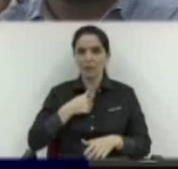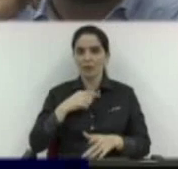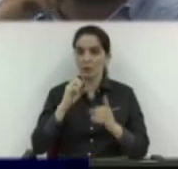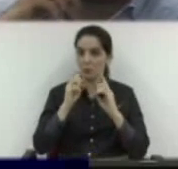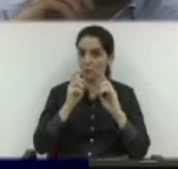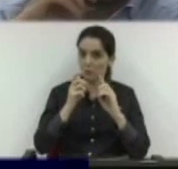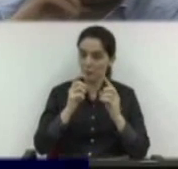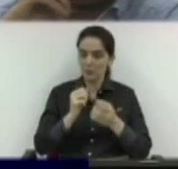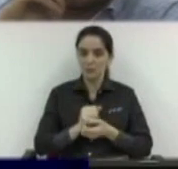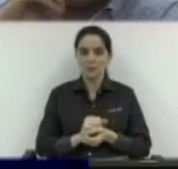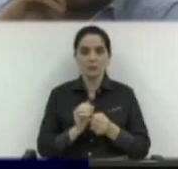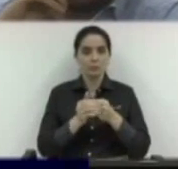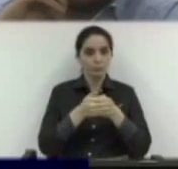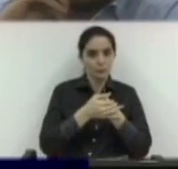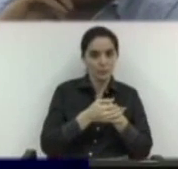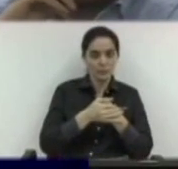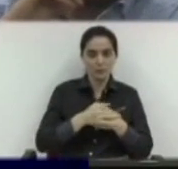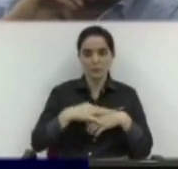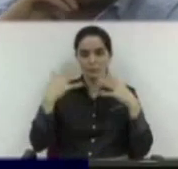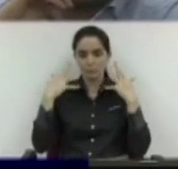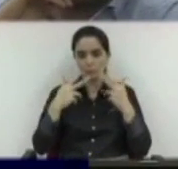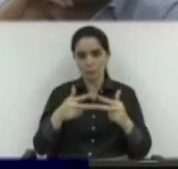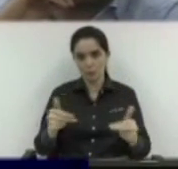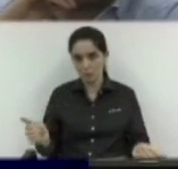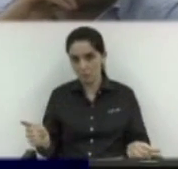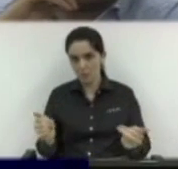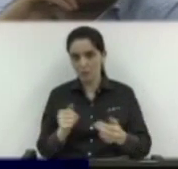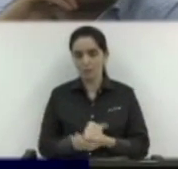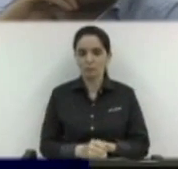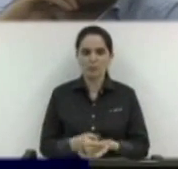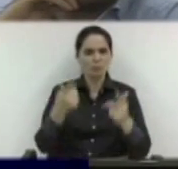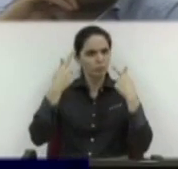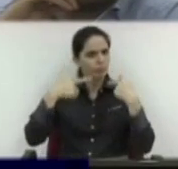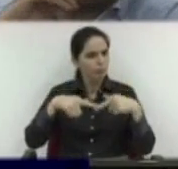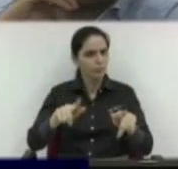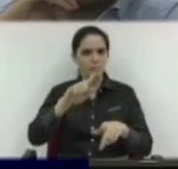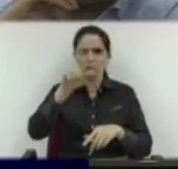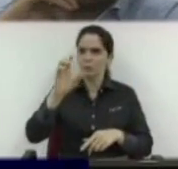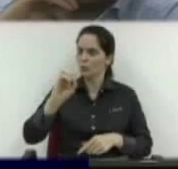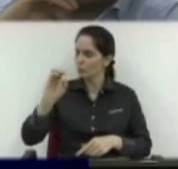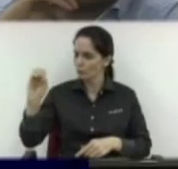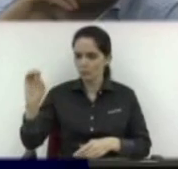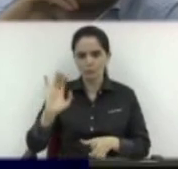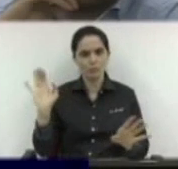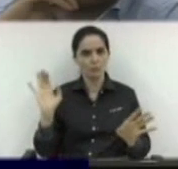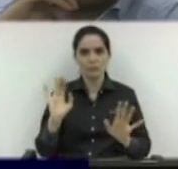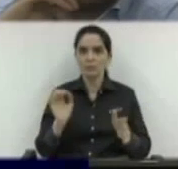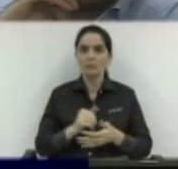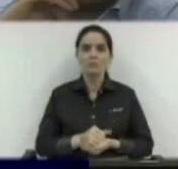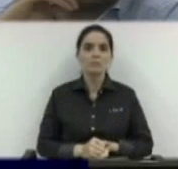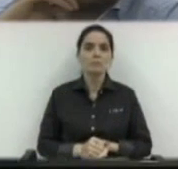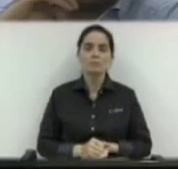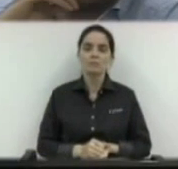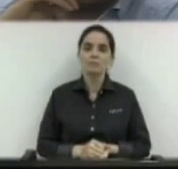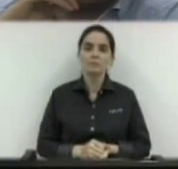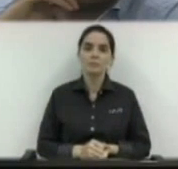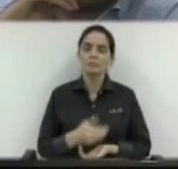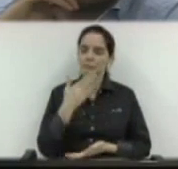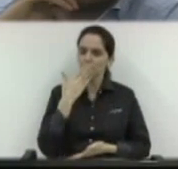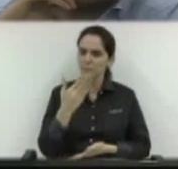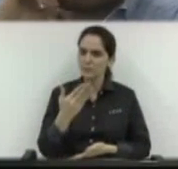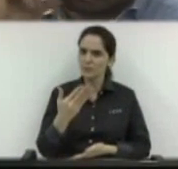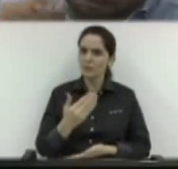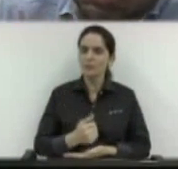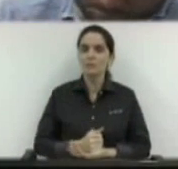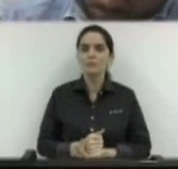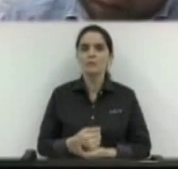animais e eles realmente são contra o zoológico de Limeira e até pediu para mim